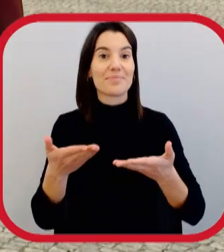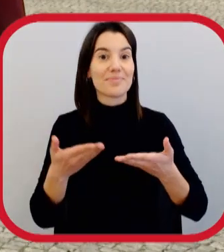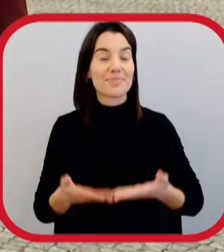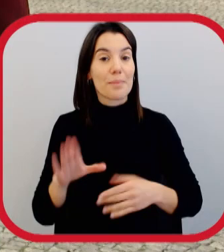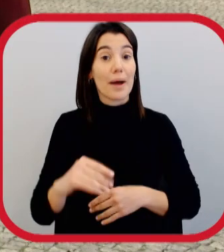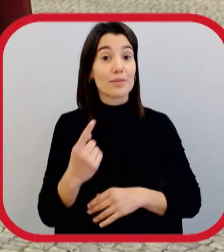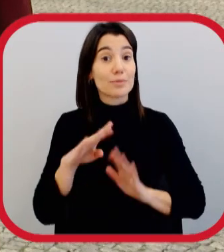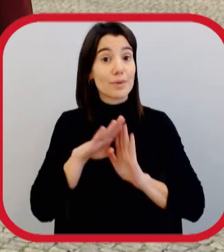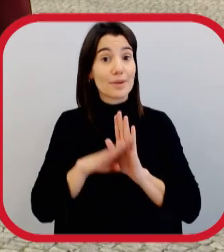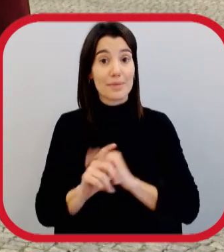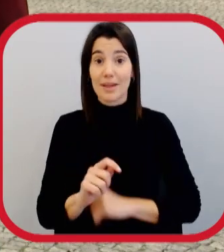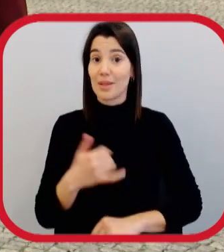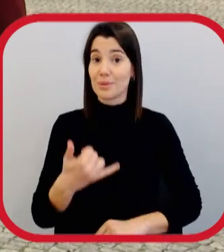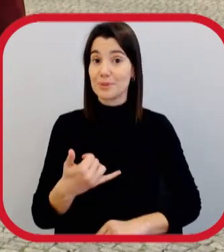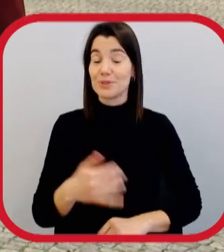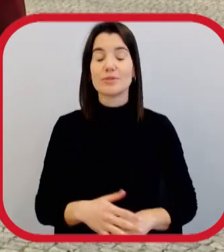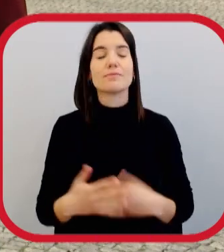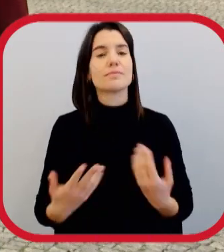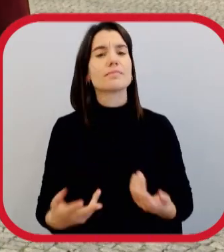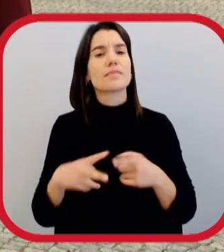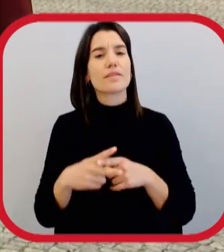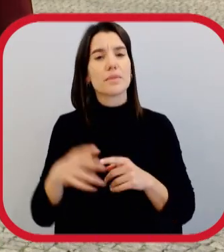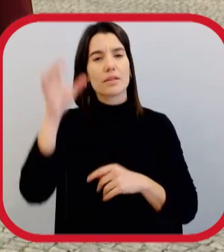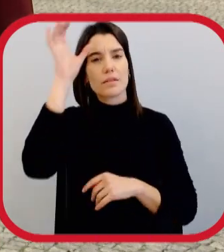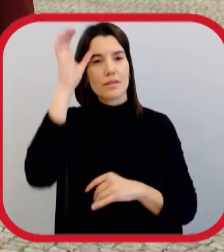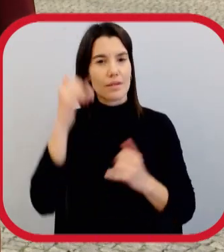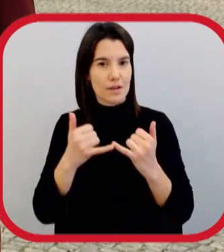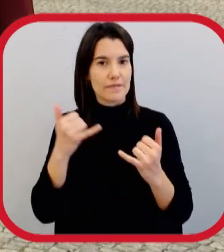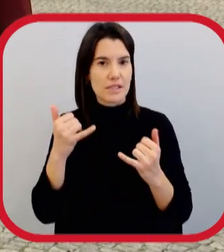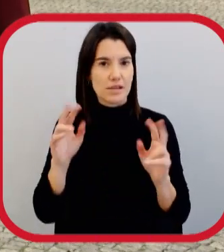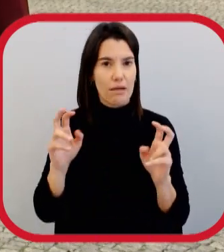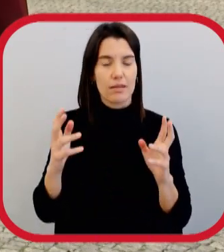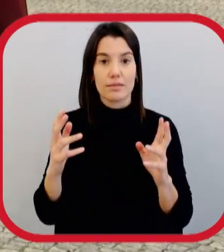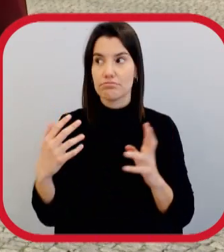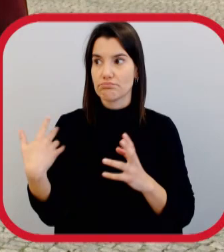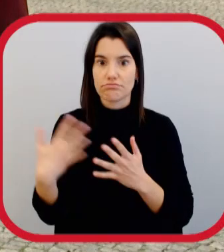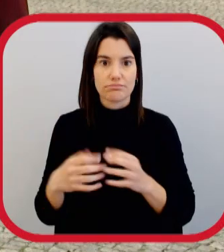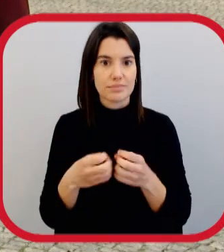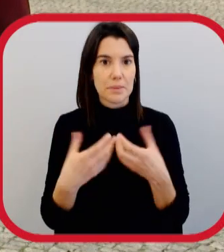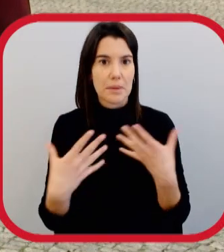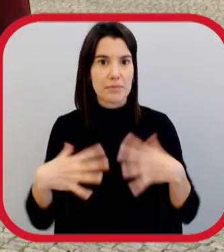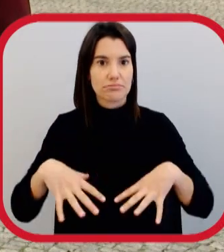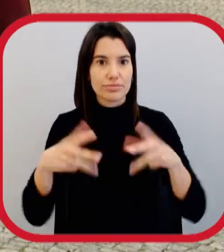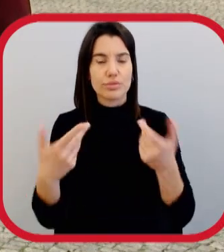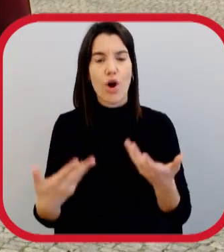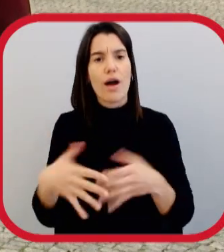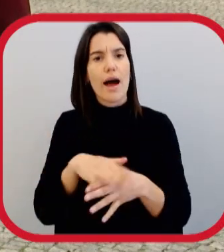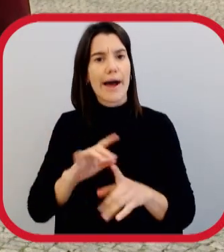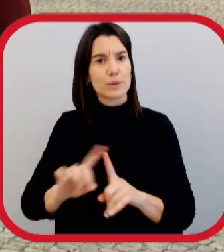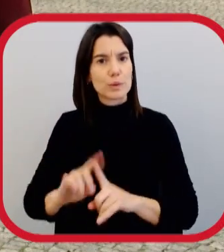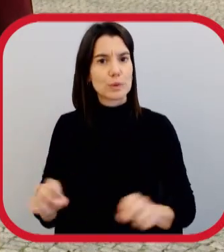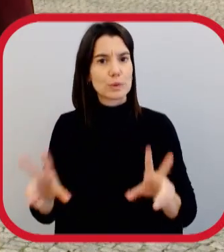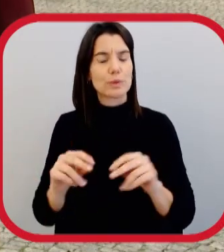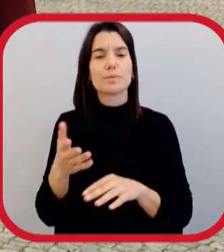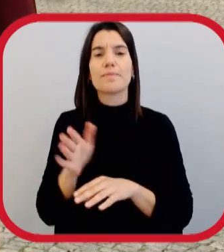Olá, sejam bem-vindos a mais um episódio do E2. As ferramentas de inteligência artificial têm vindo a crescer exponencialmente. Hoje ganham terreno